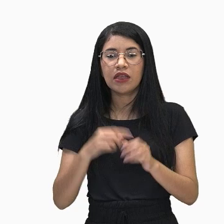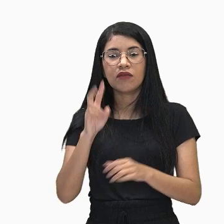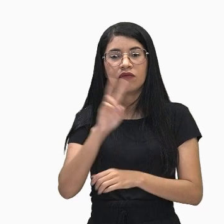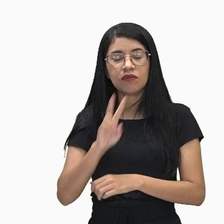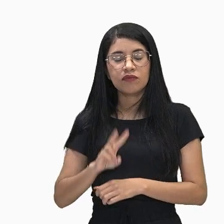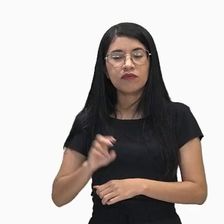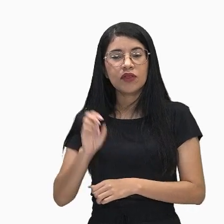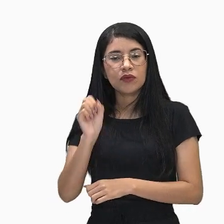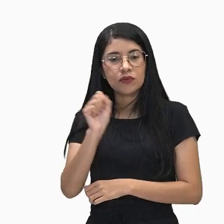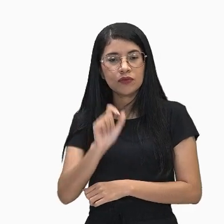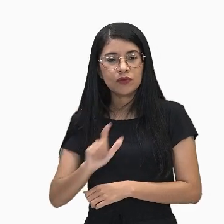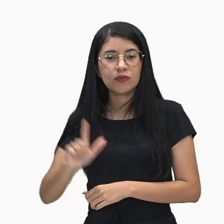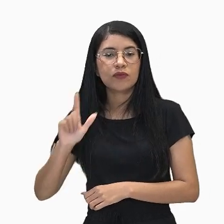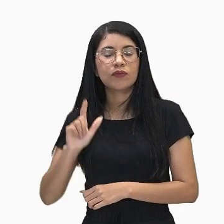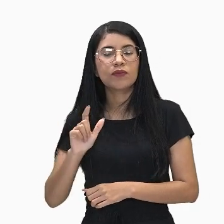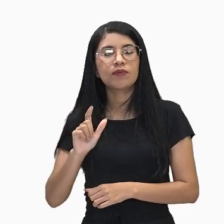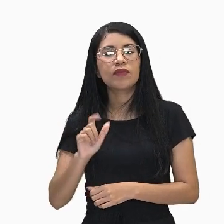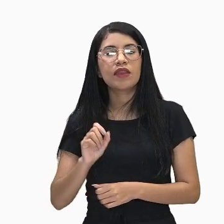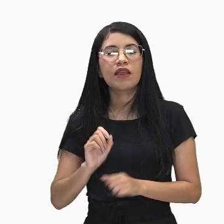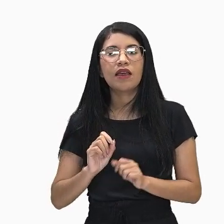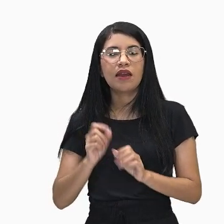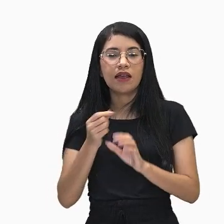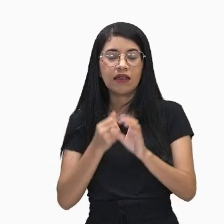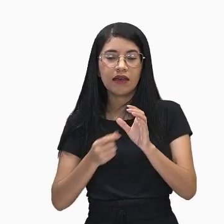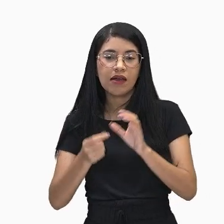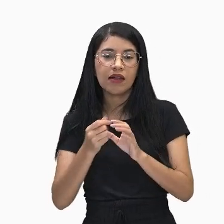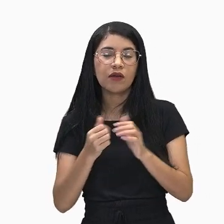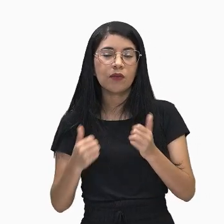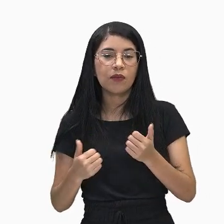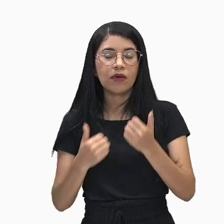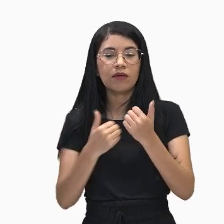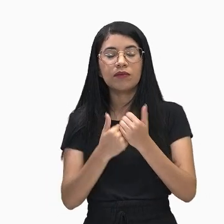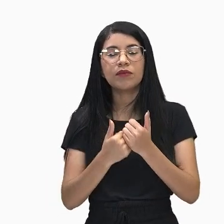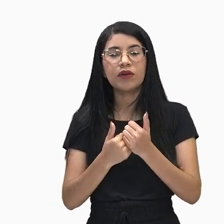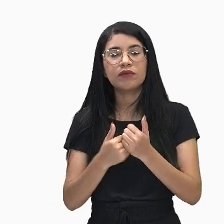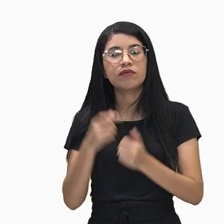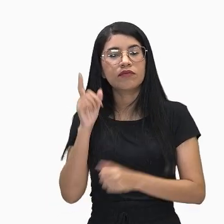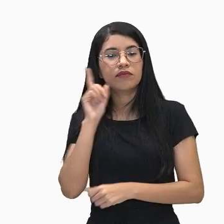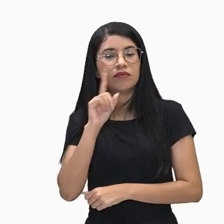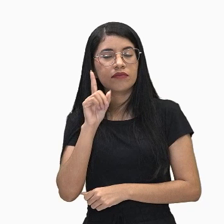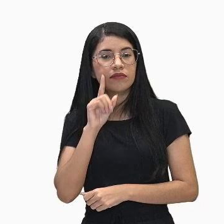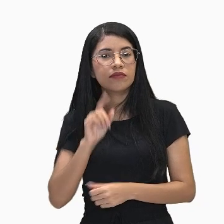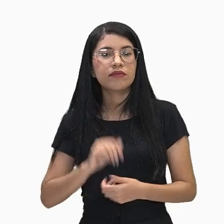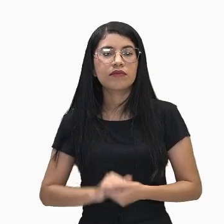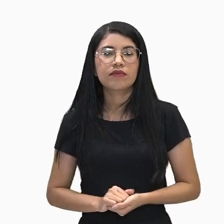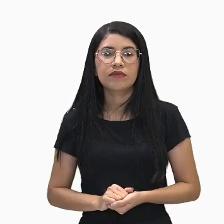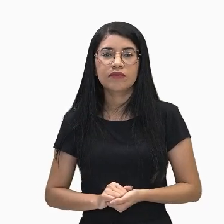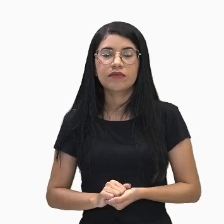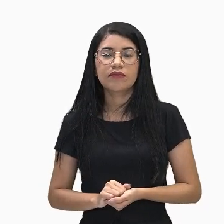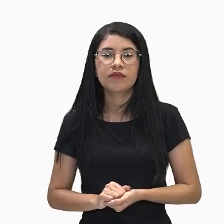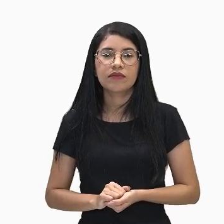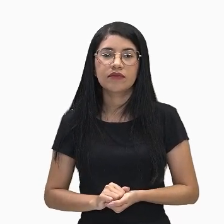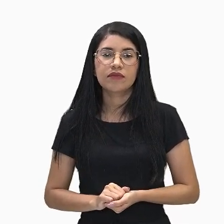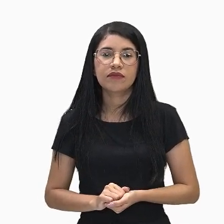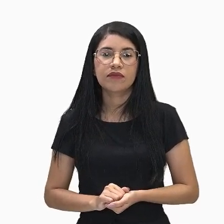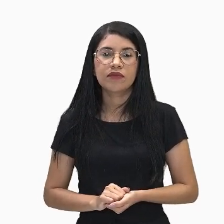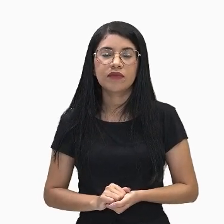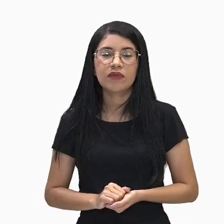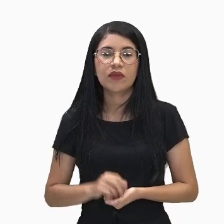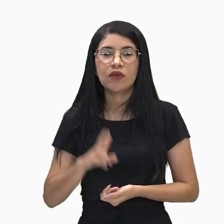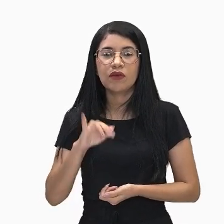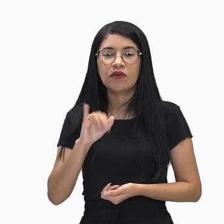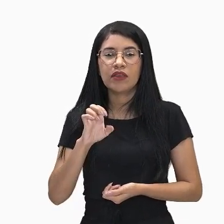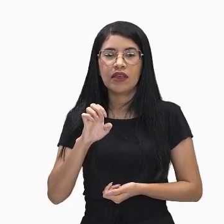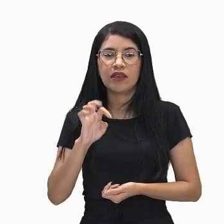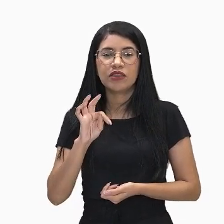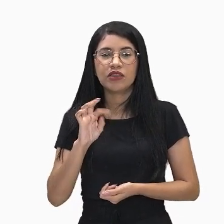sistema capitalista e contava com o apoio direto dos Estados Unidos. Adiante, galera, vamos lá. Vietcongs conheciam